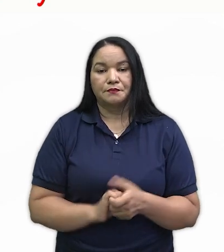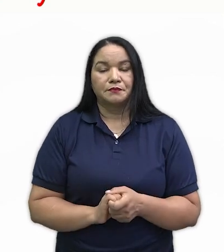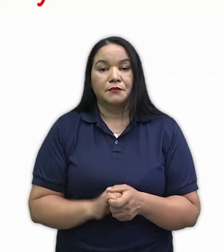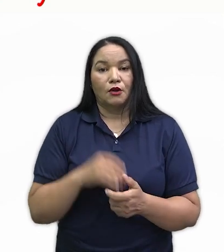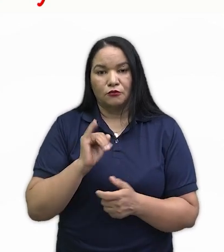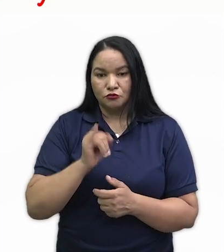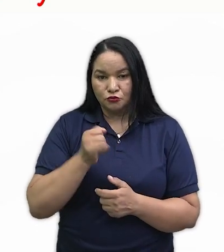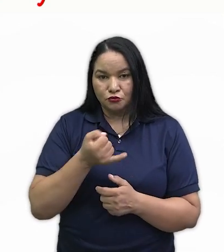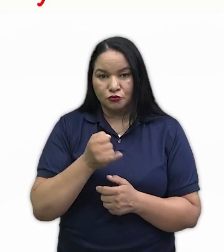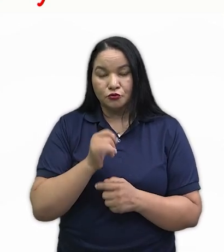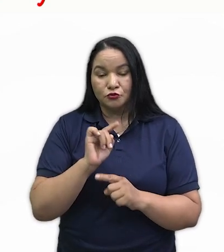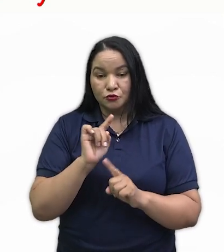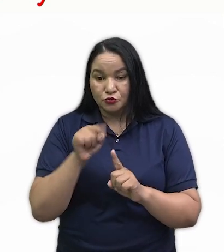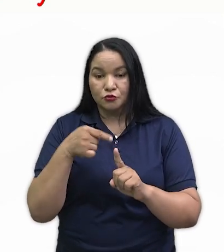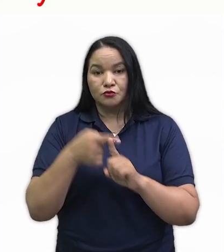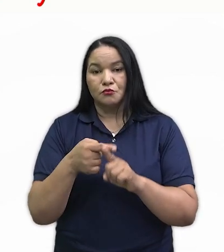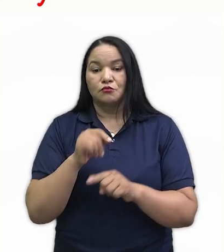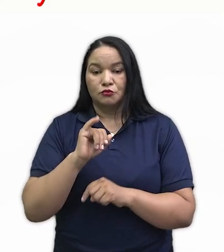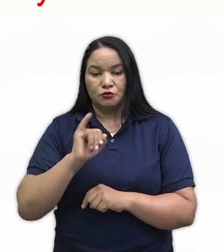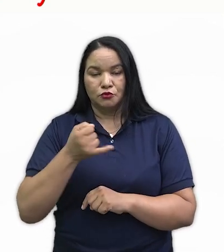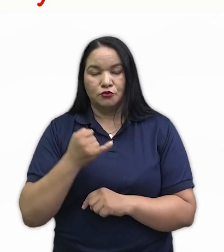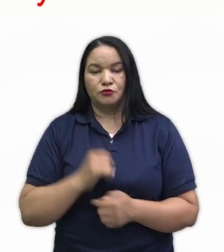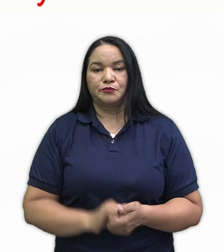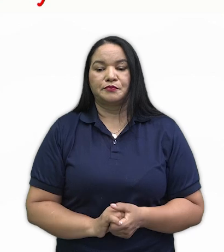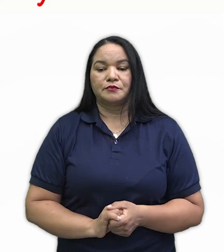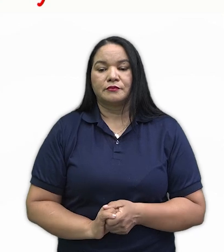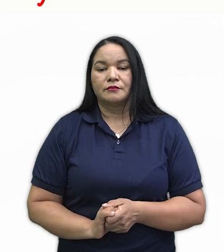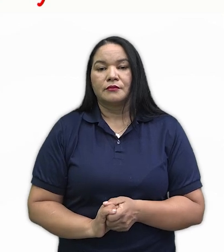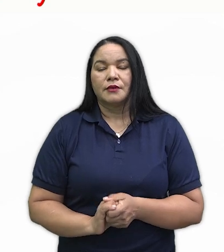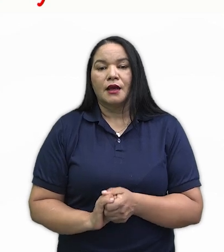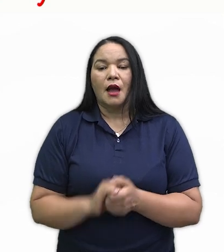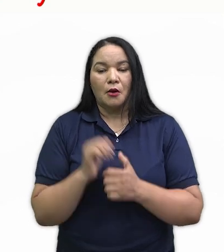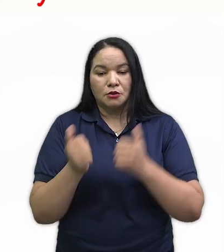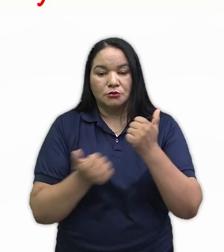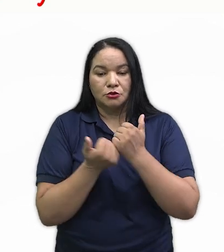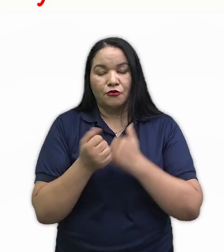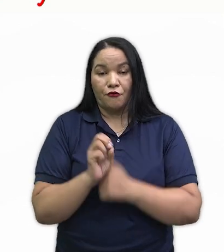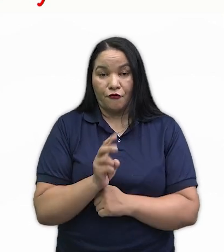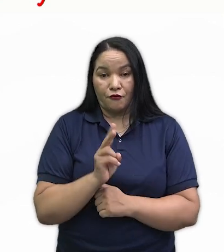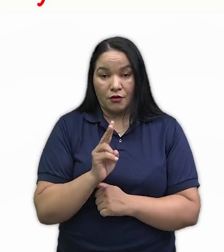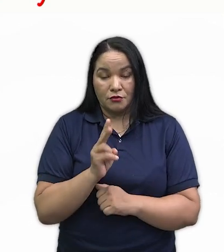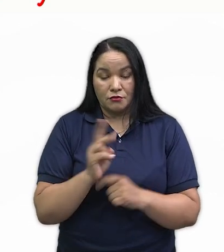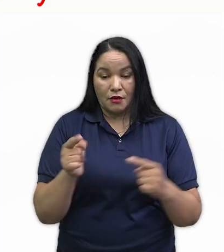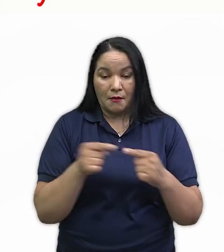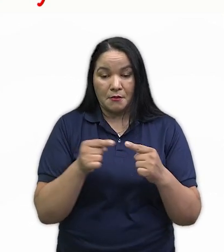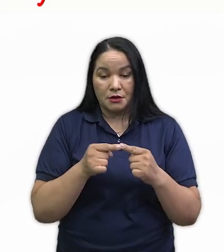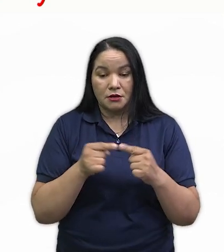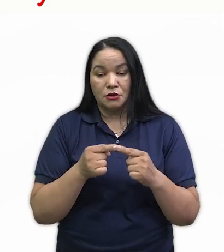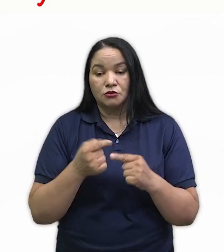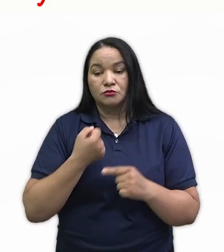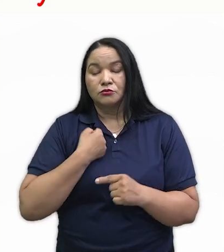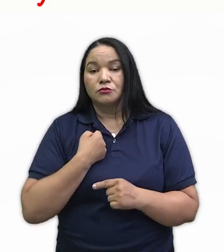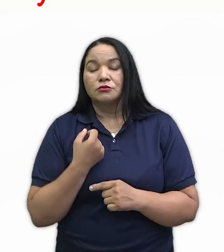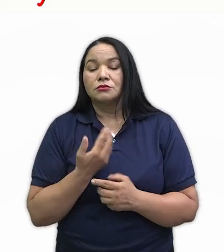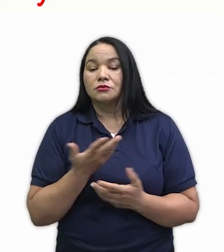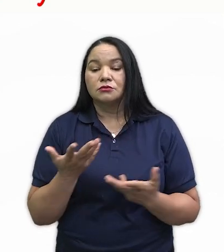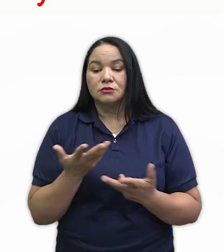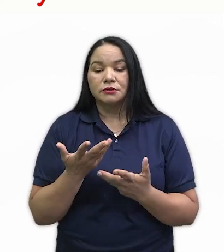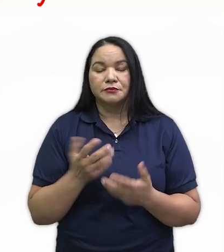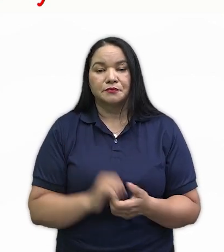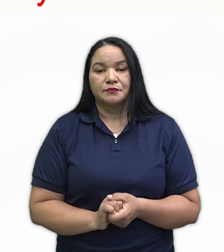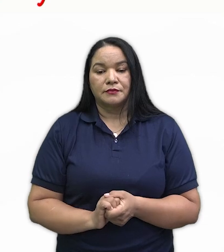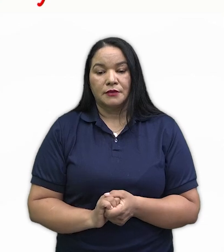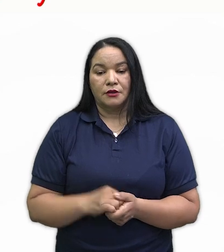os juros compostos. Bem, substituindo os valores, né, de acordo com o seu